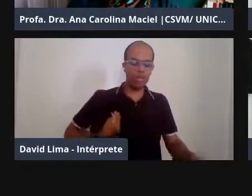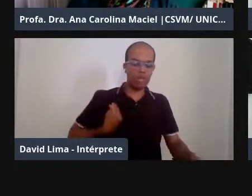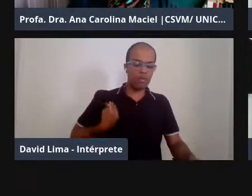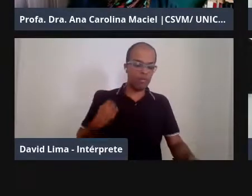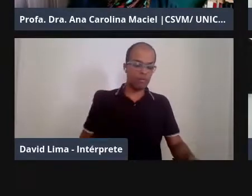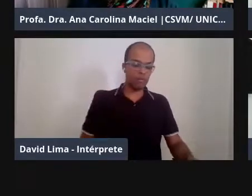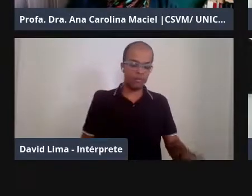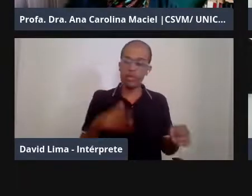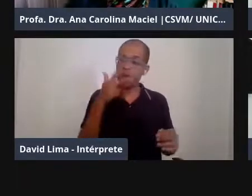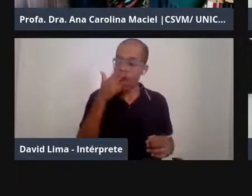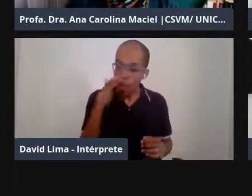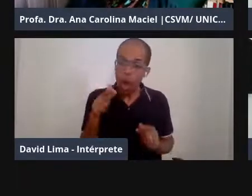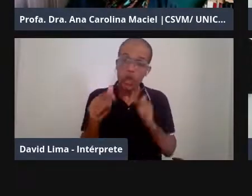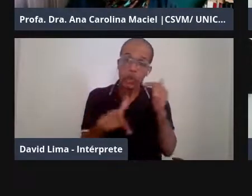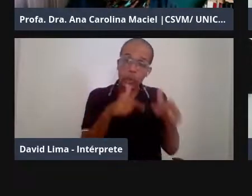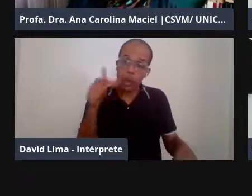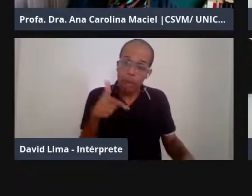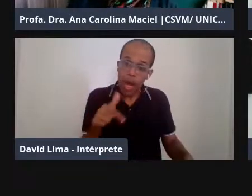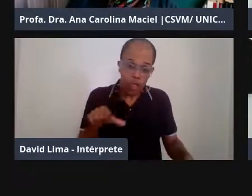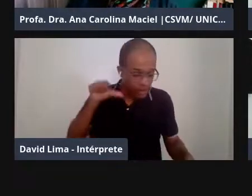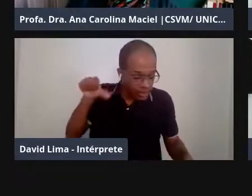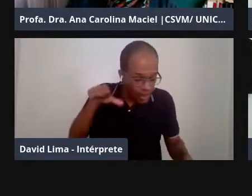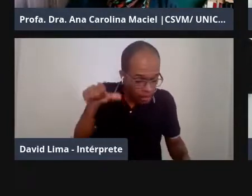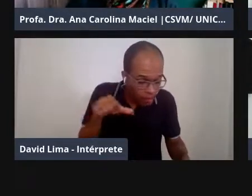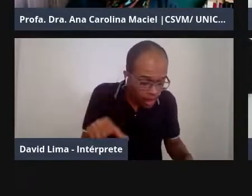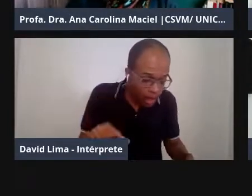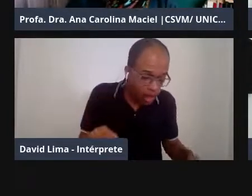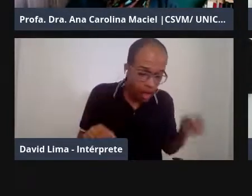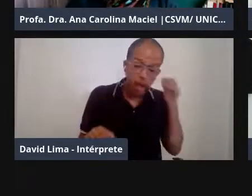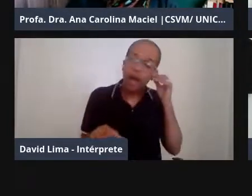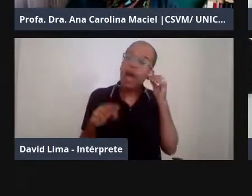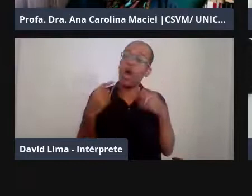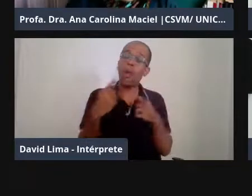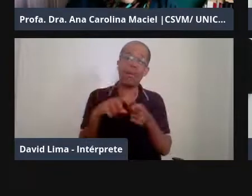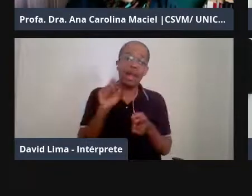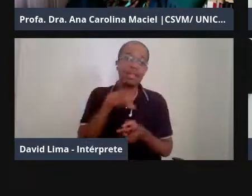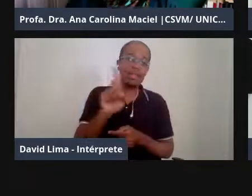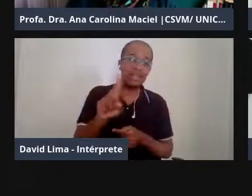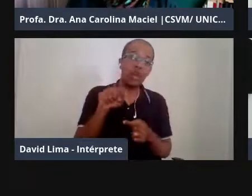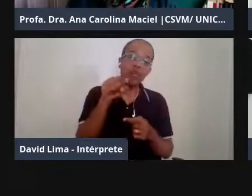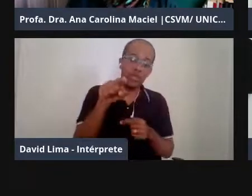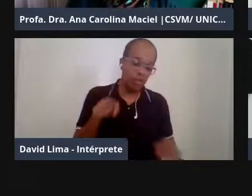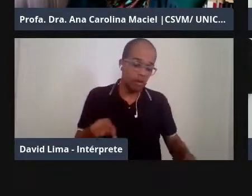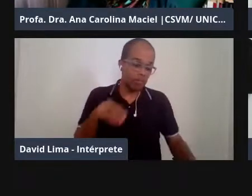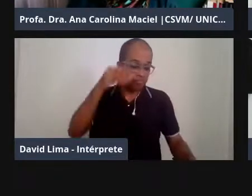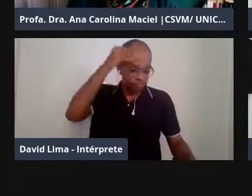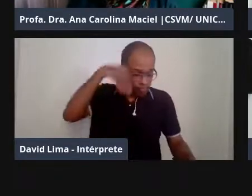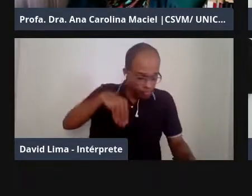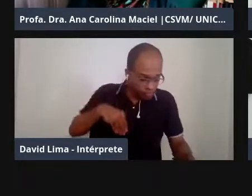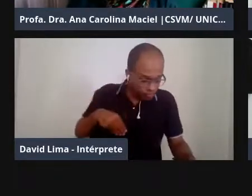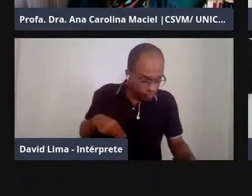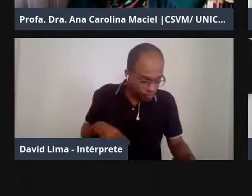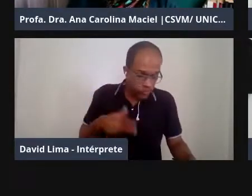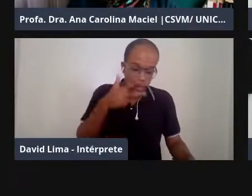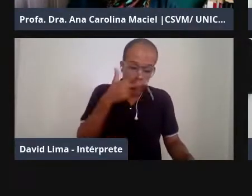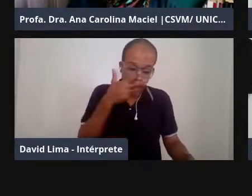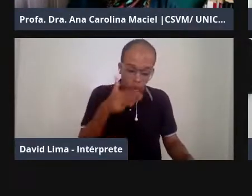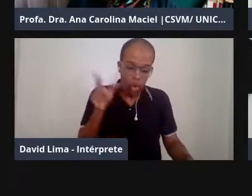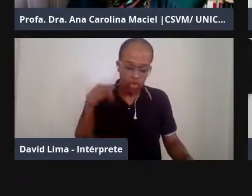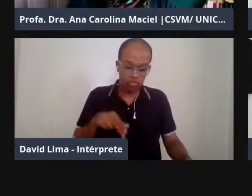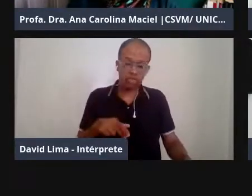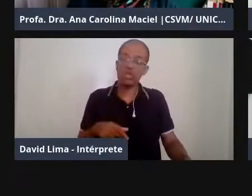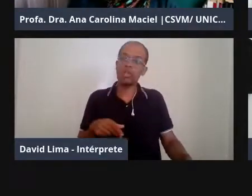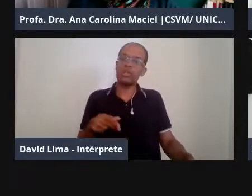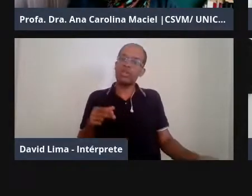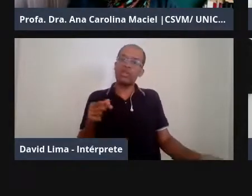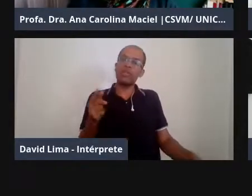ramo tem que mudar de ramo, porque senão você vai sucumbir, eu acho que isso é realmente